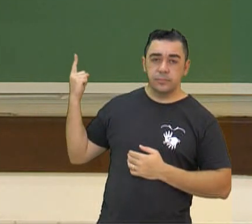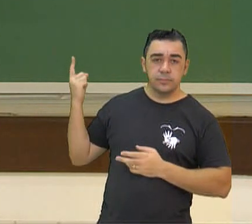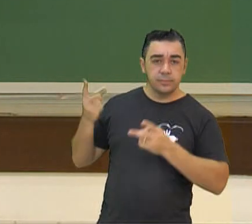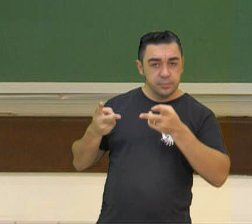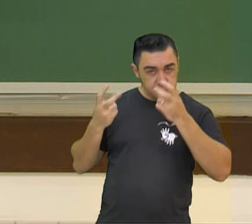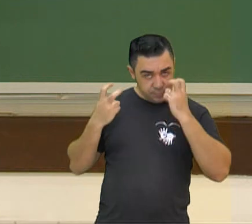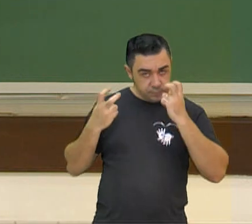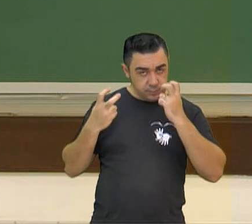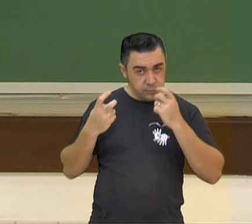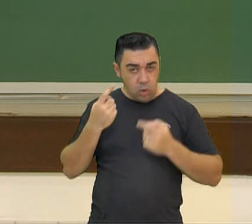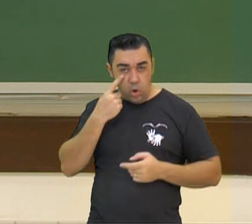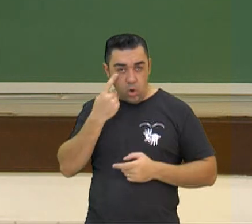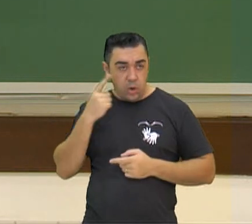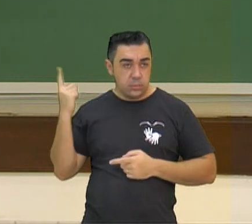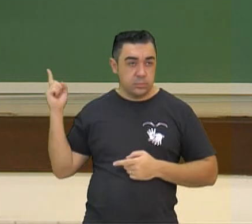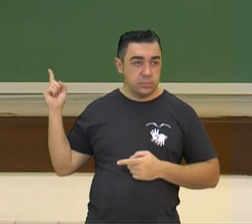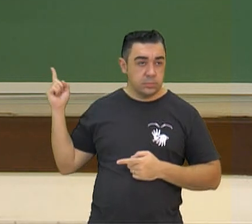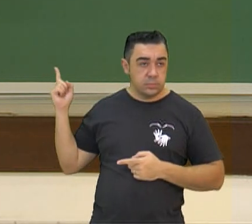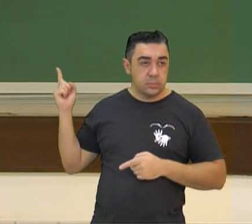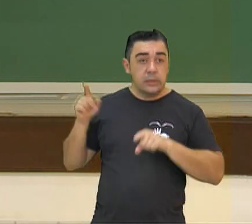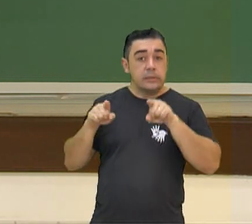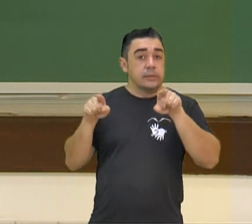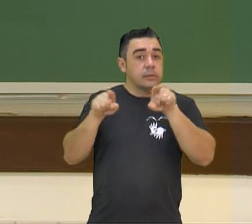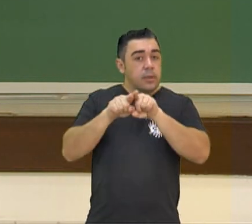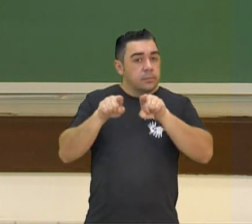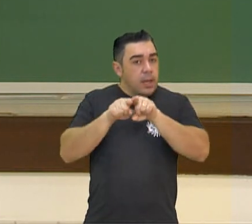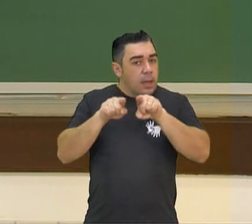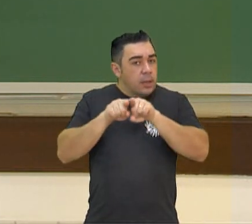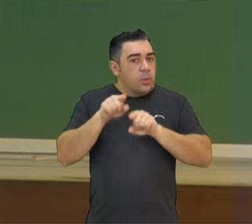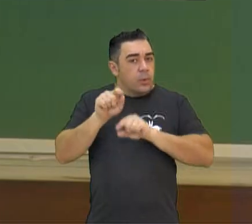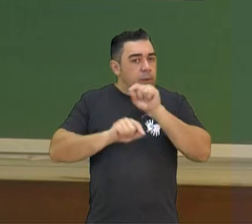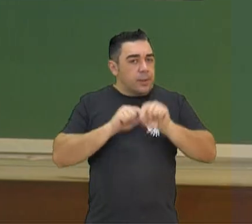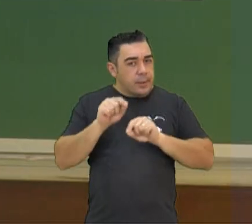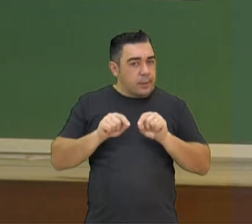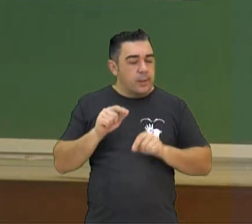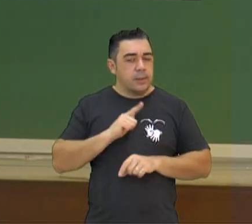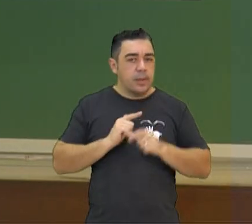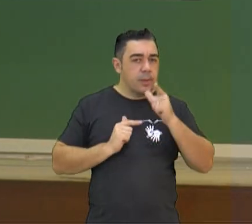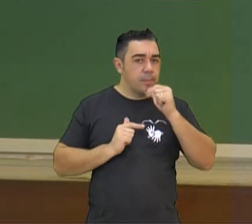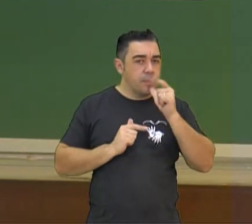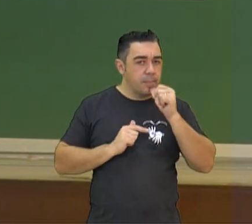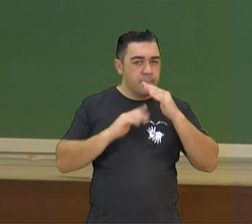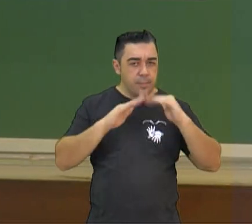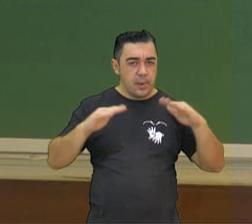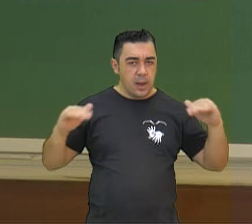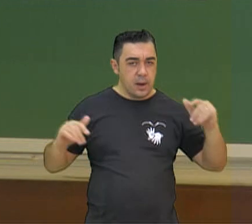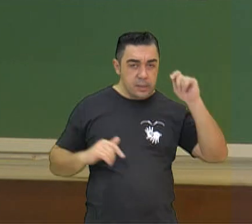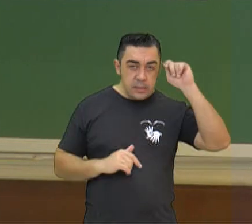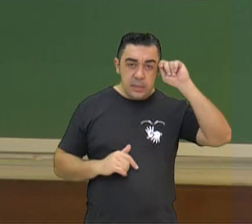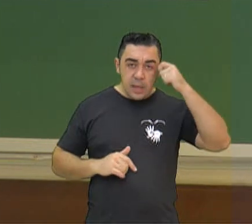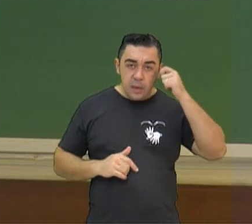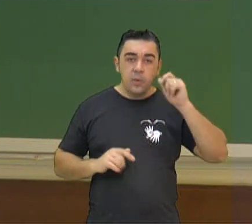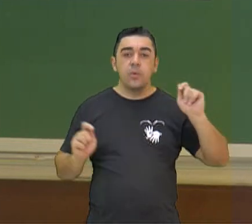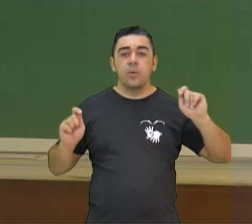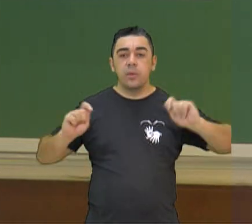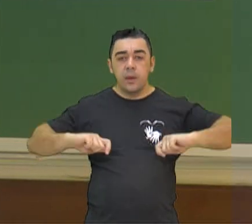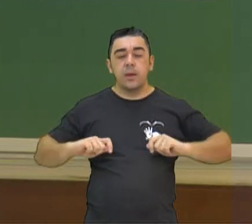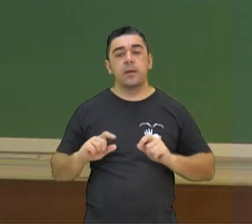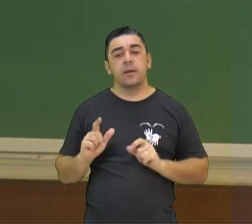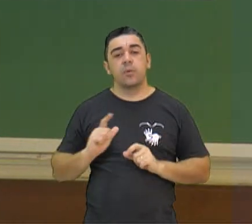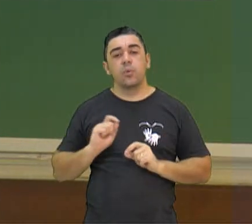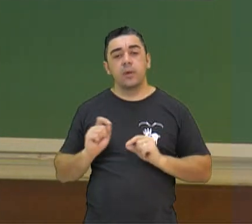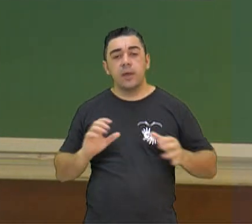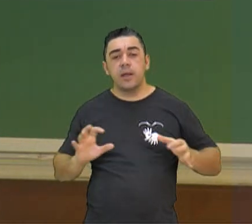Cáspio. Quando eu volto aqui, além disso, com o Mar Negro, ele possibilita que eu tenha ligação com